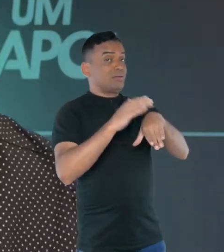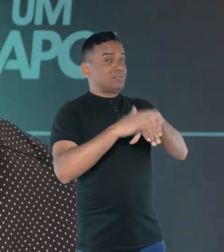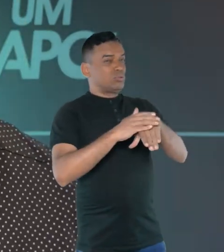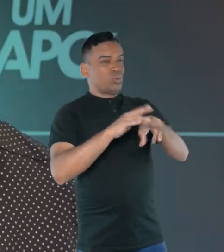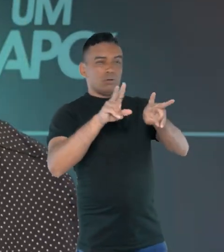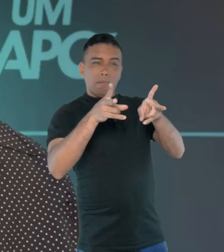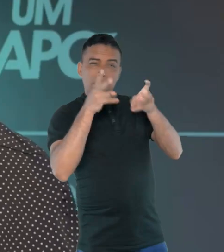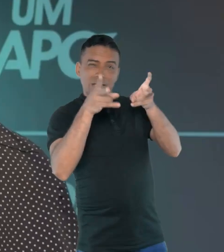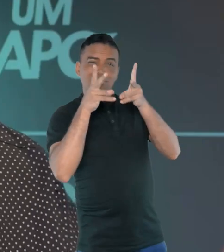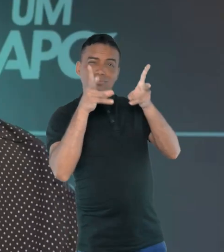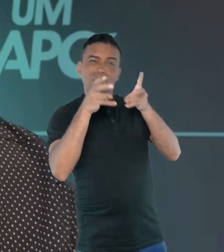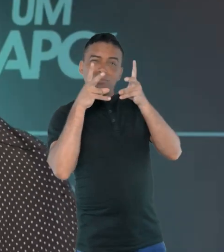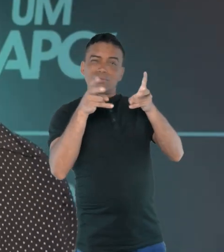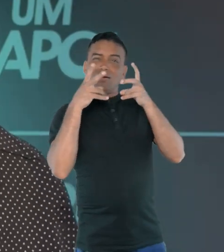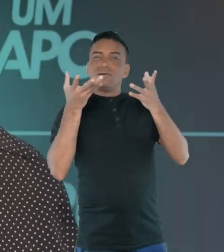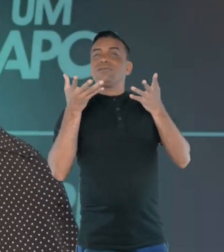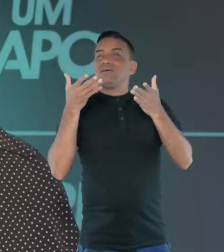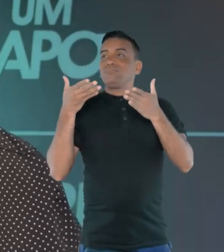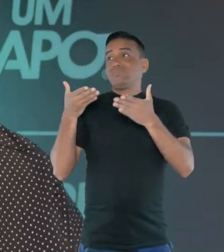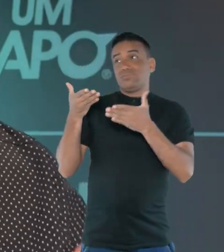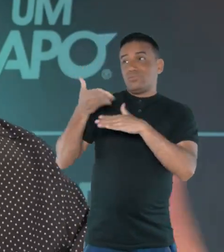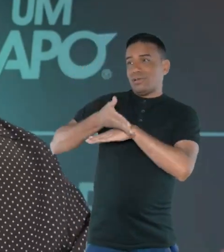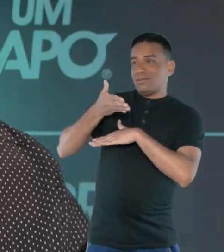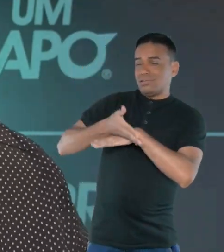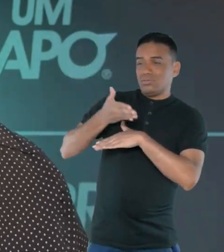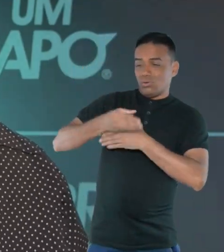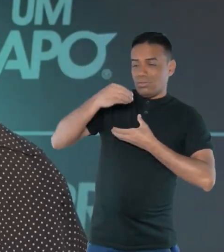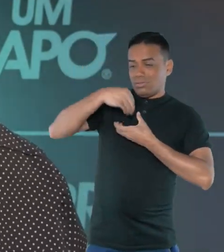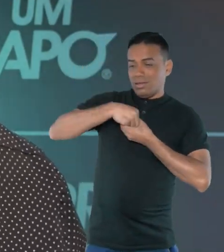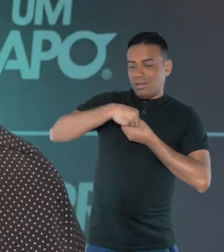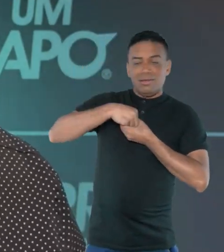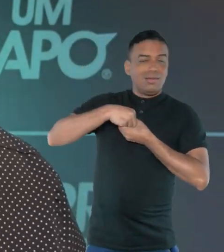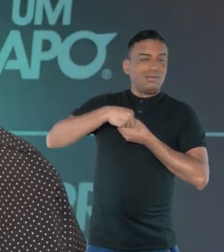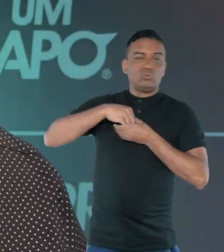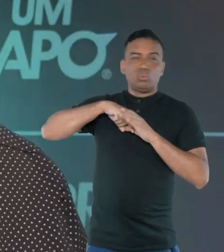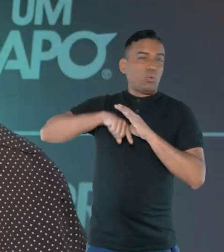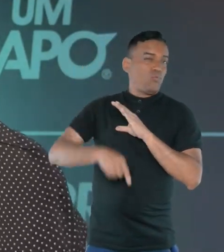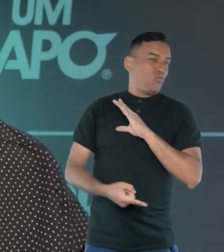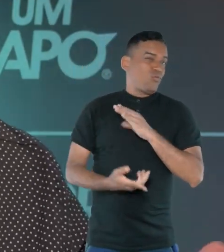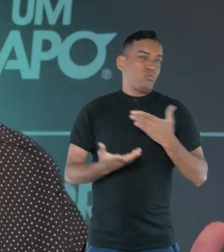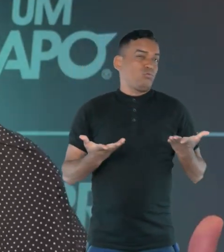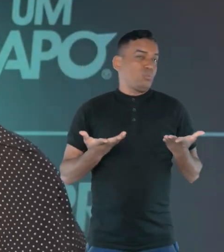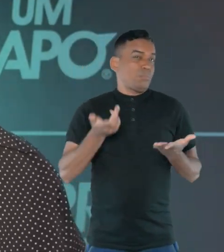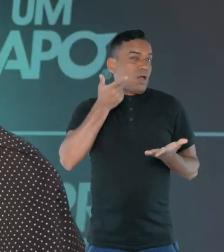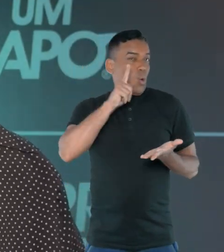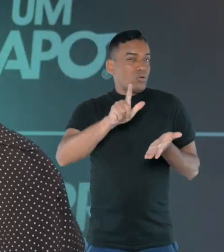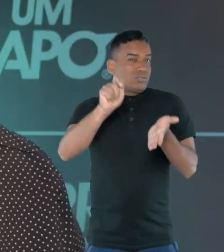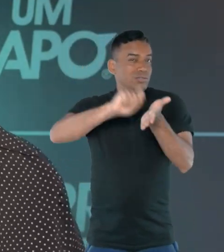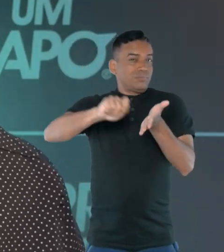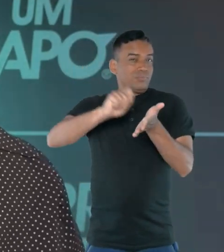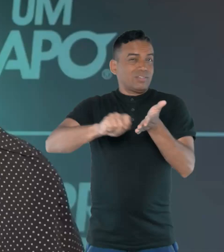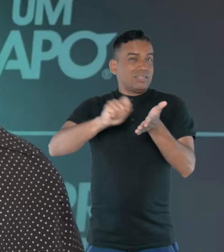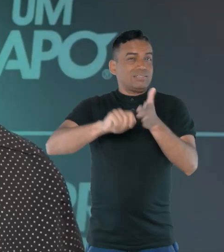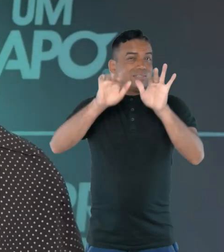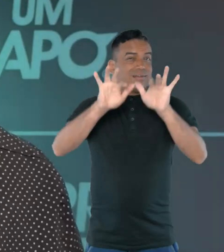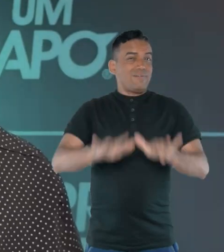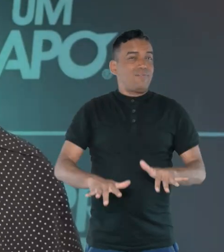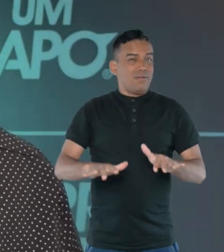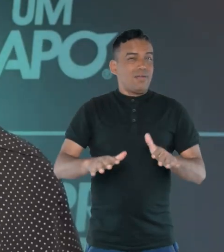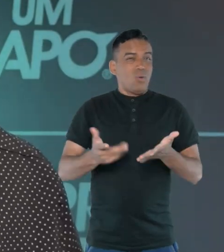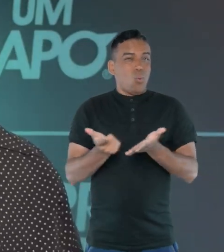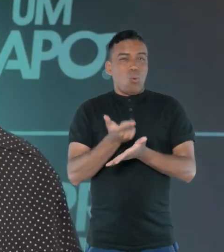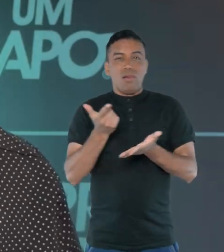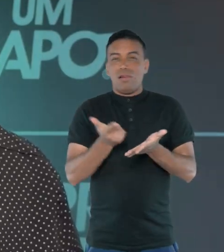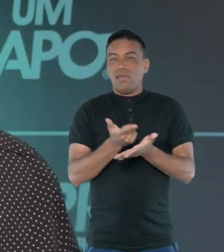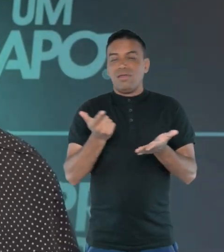desse lugar, né, que você acessou dentro de você, aí no seu eu mais profundo, para poder construir um romance